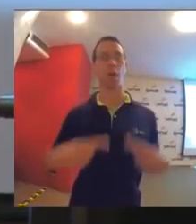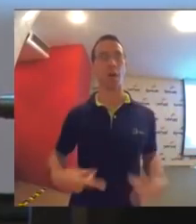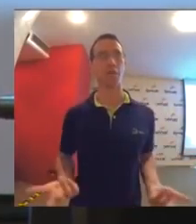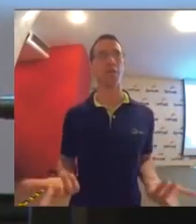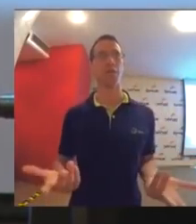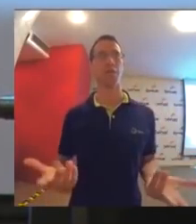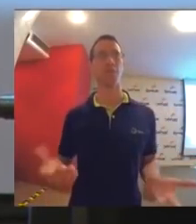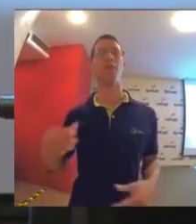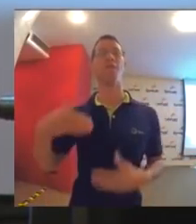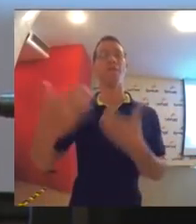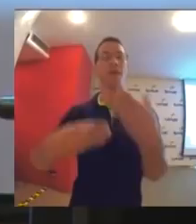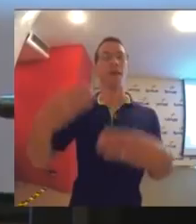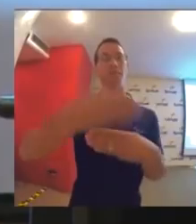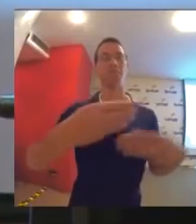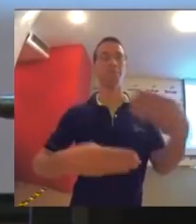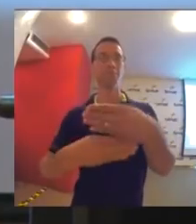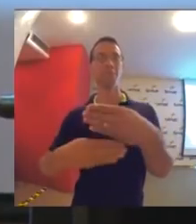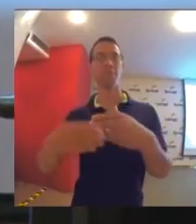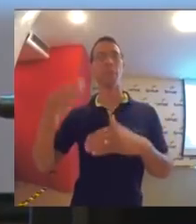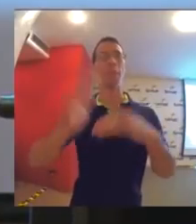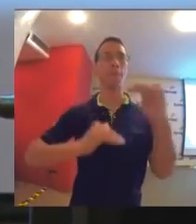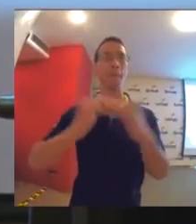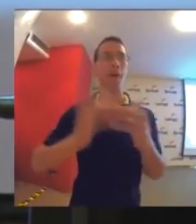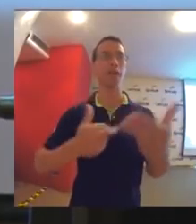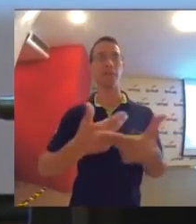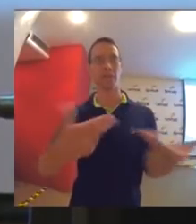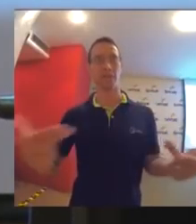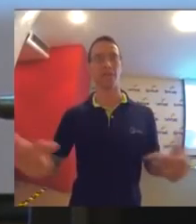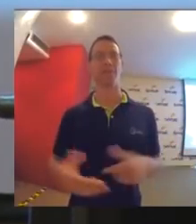ser concretizado através de uma praxis